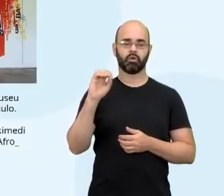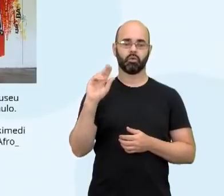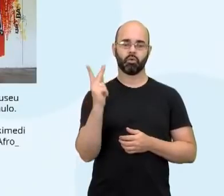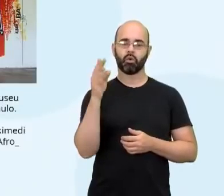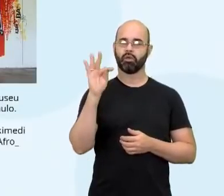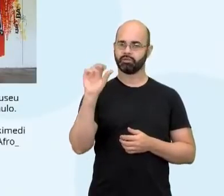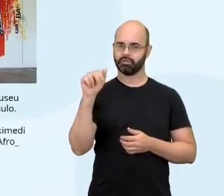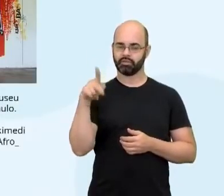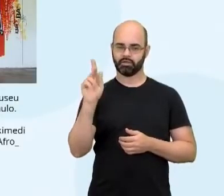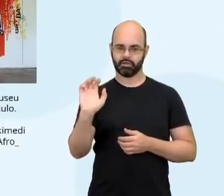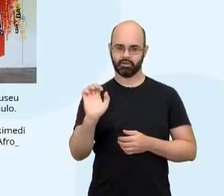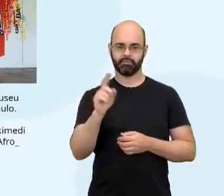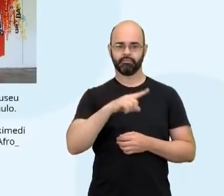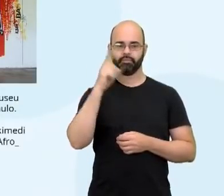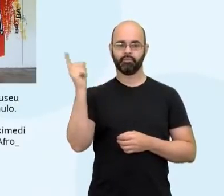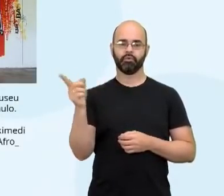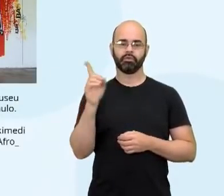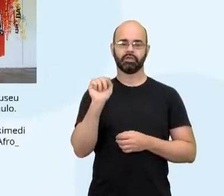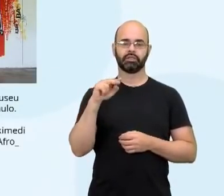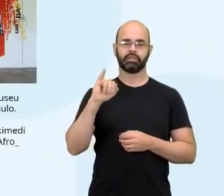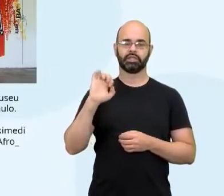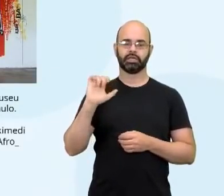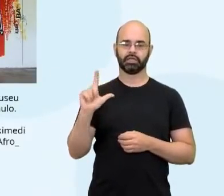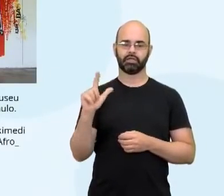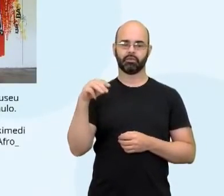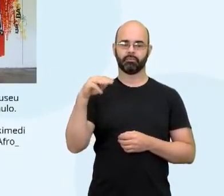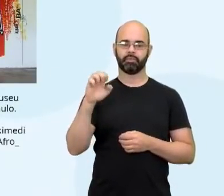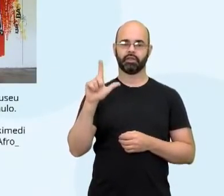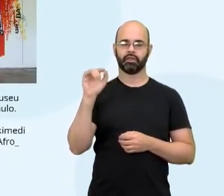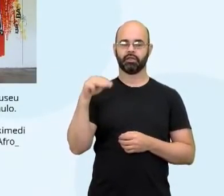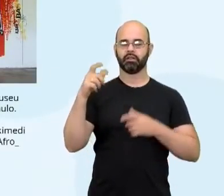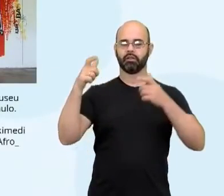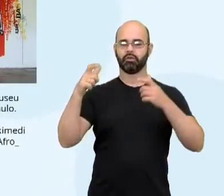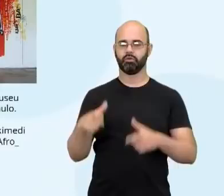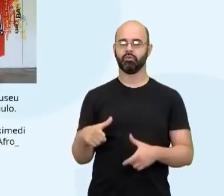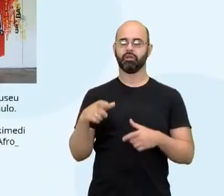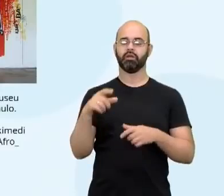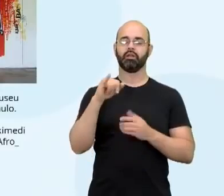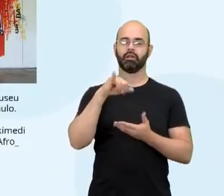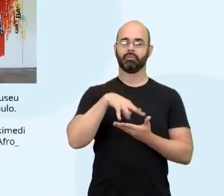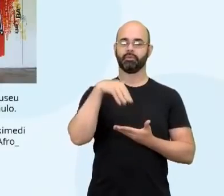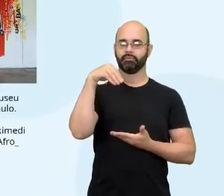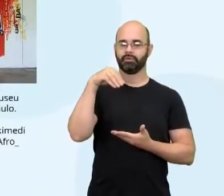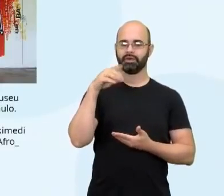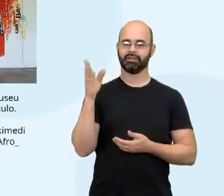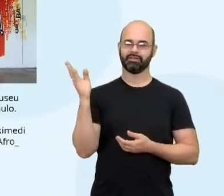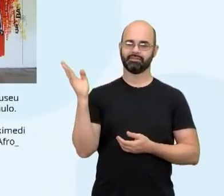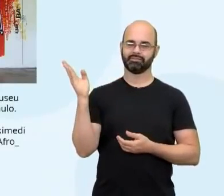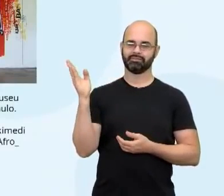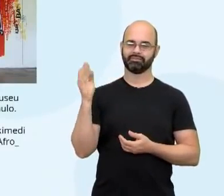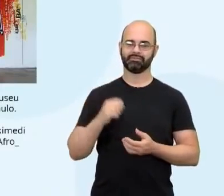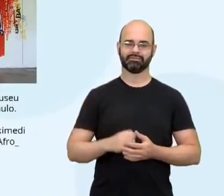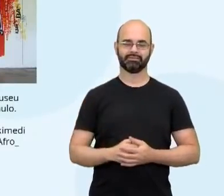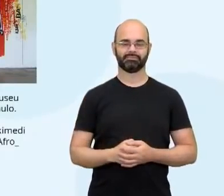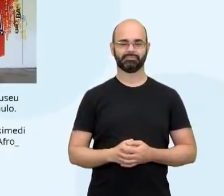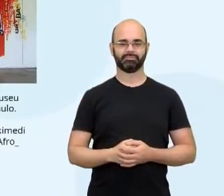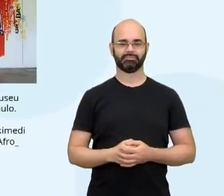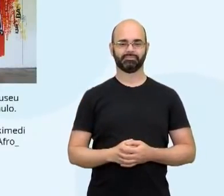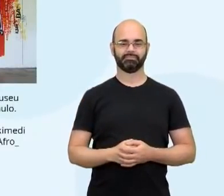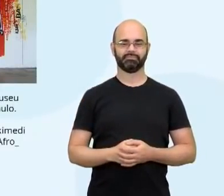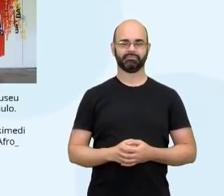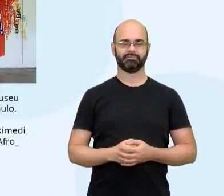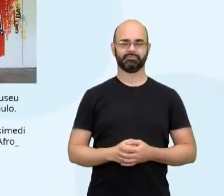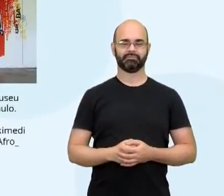Melin, né, na parte externa do Museu Afro Brasil, ali de Ibirapuera, tá? Então, a gente observa que nós temos